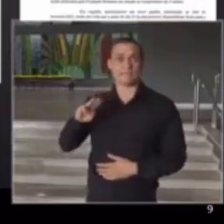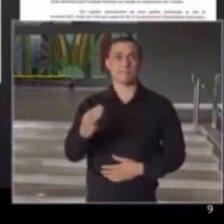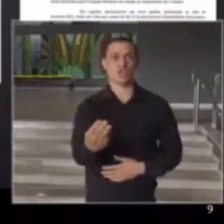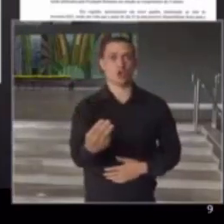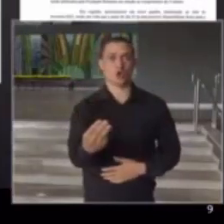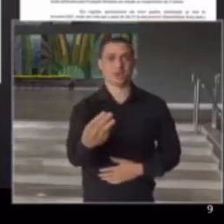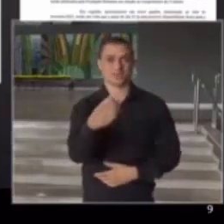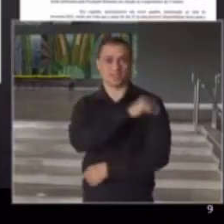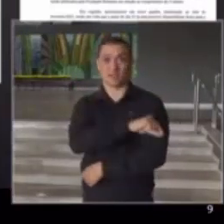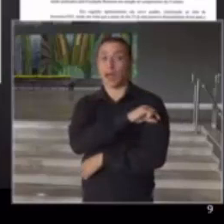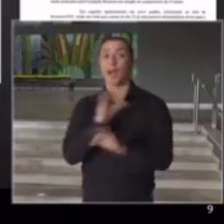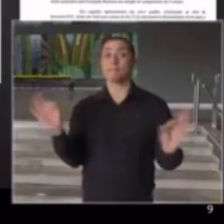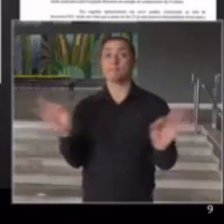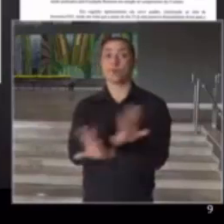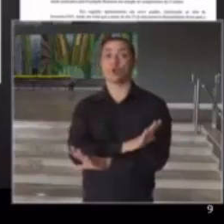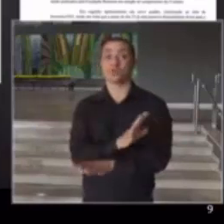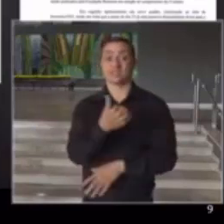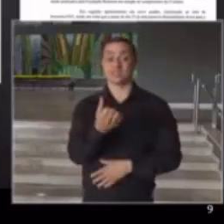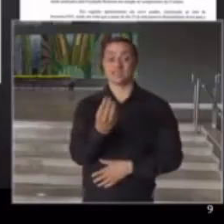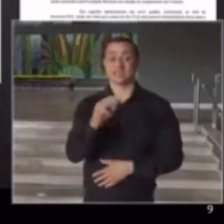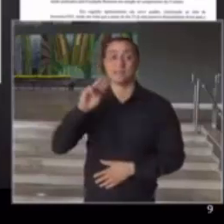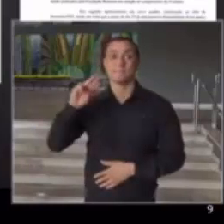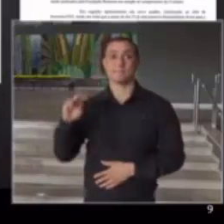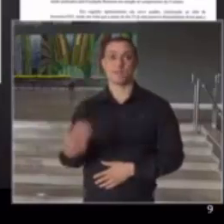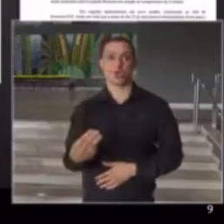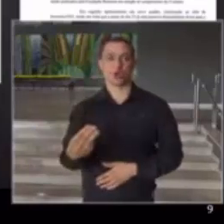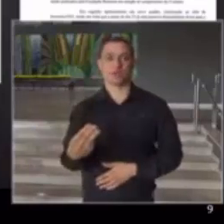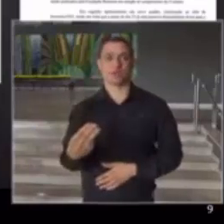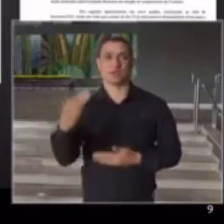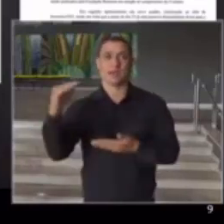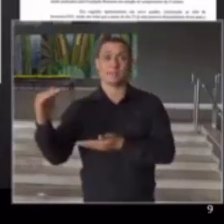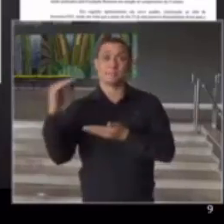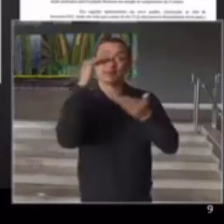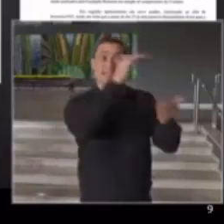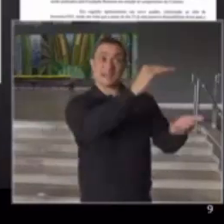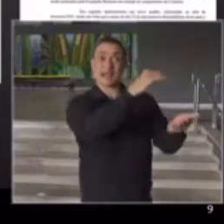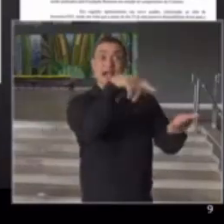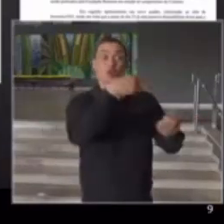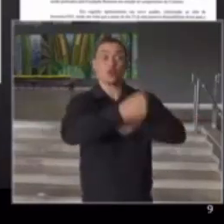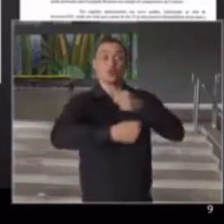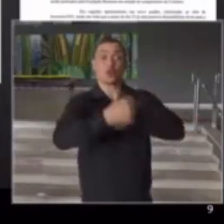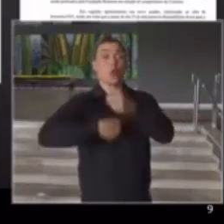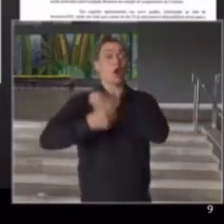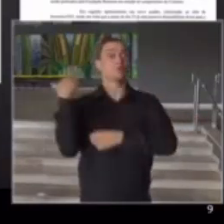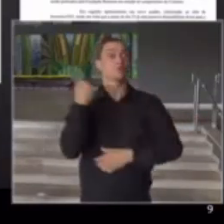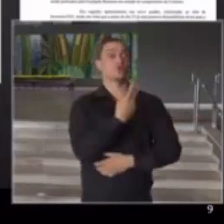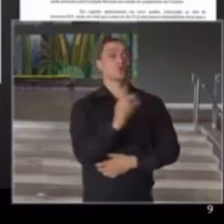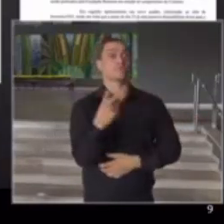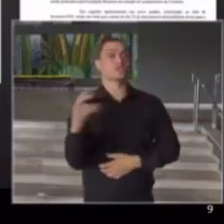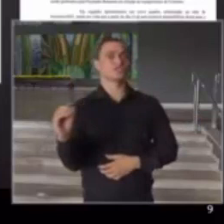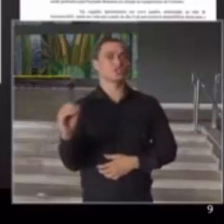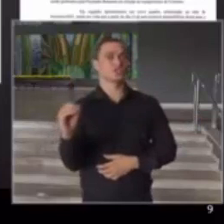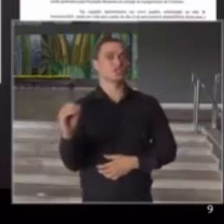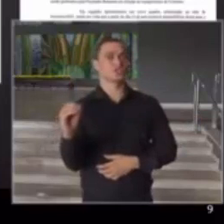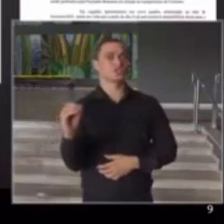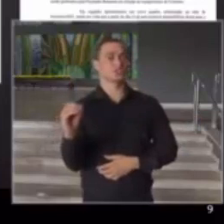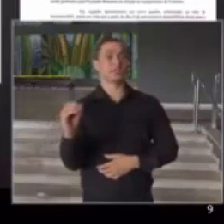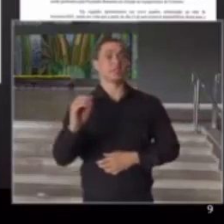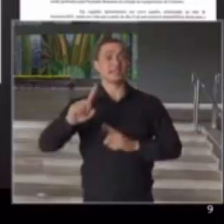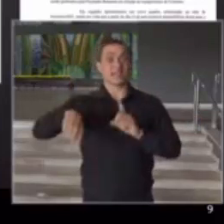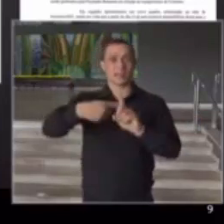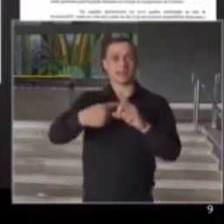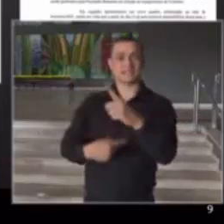vacinas prontas para entrega ainda em 2020 e 100 milhões para